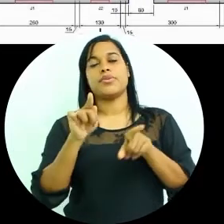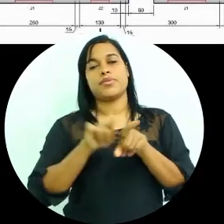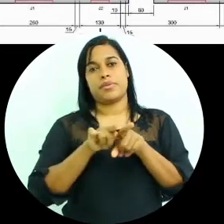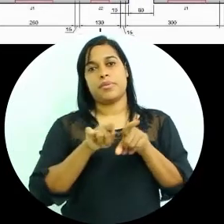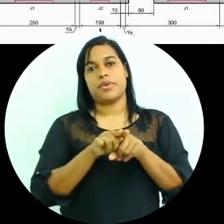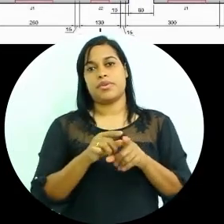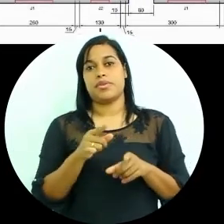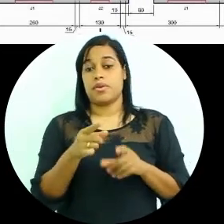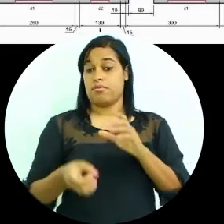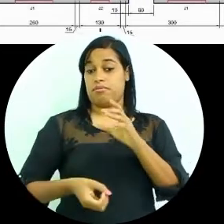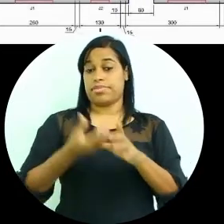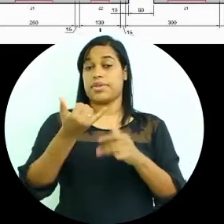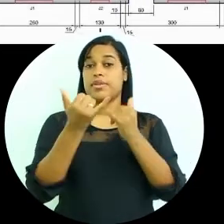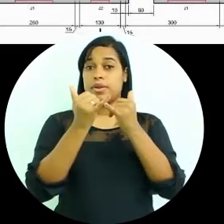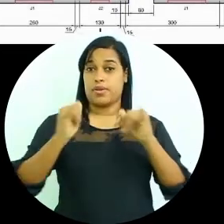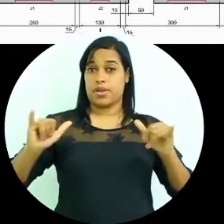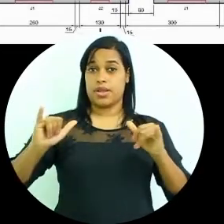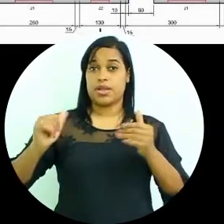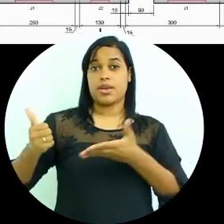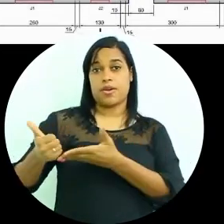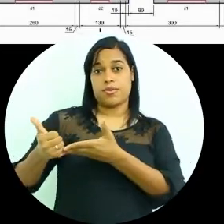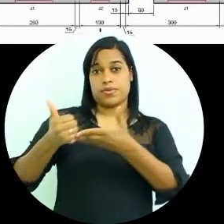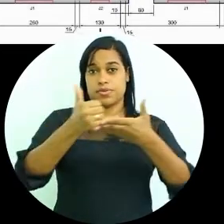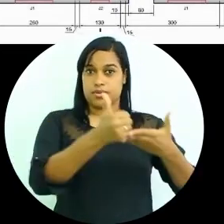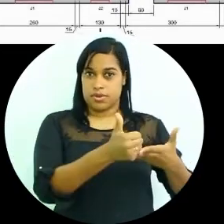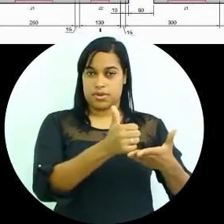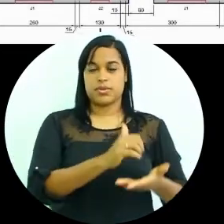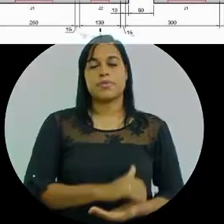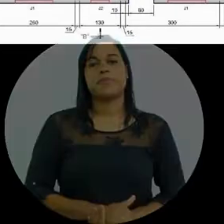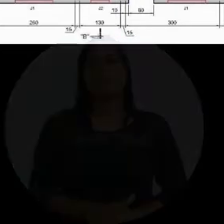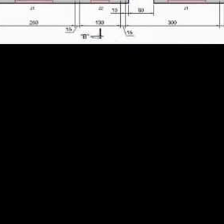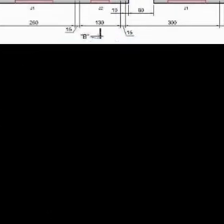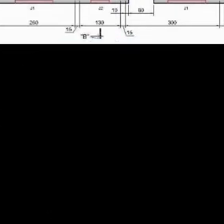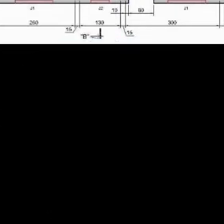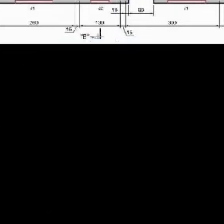externa do banheiro. Para isso eu vou criar uma guia auxiliar.